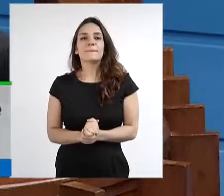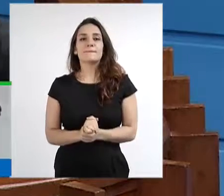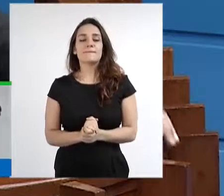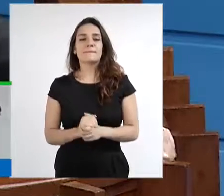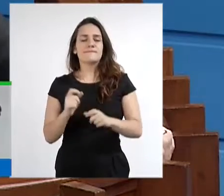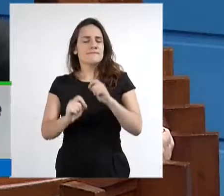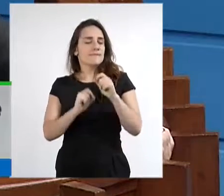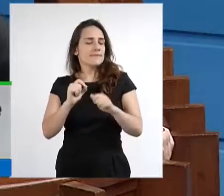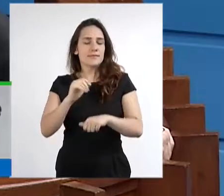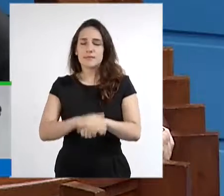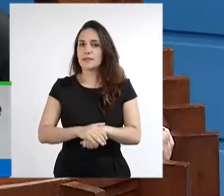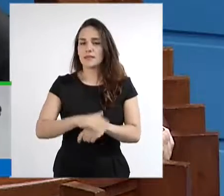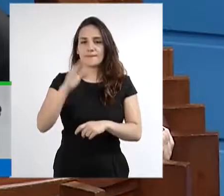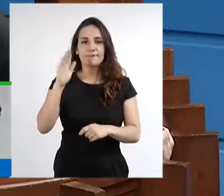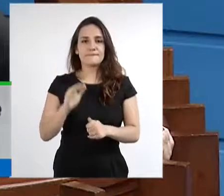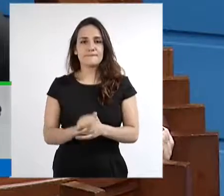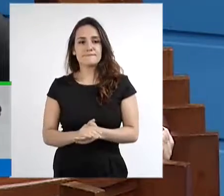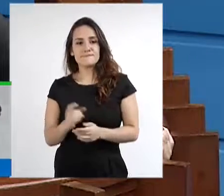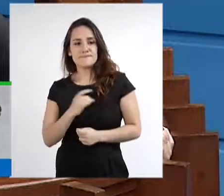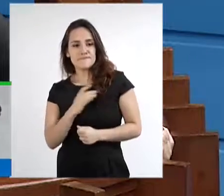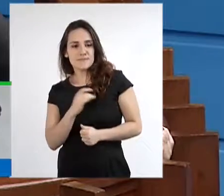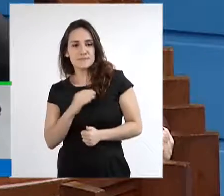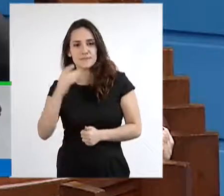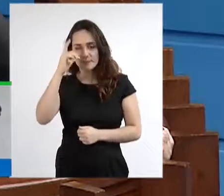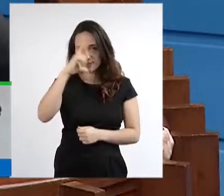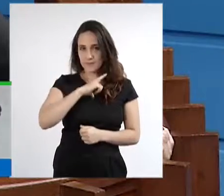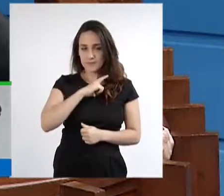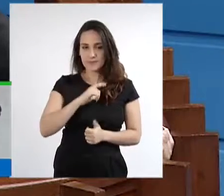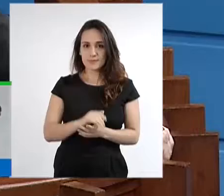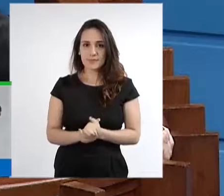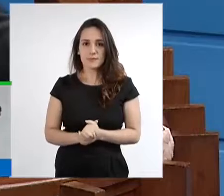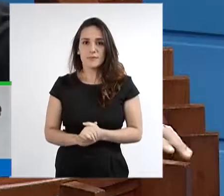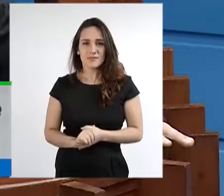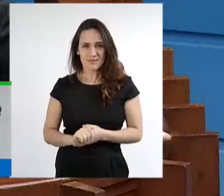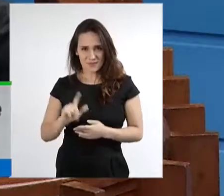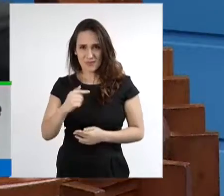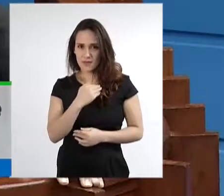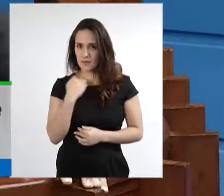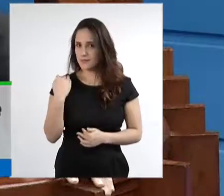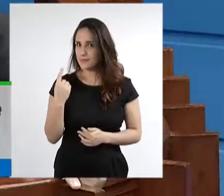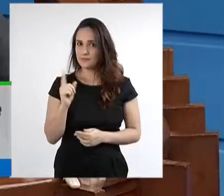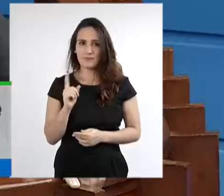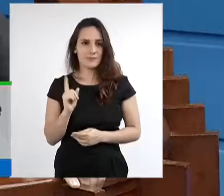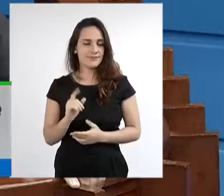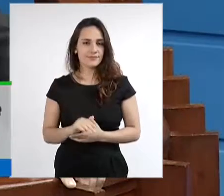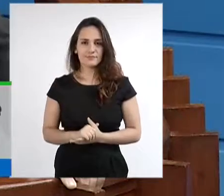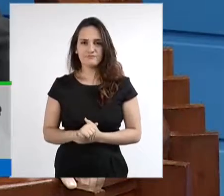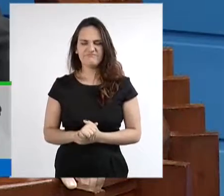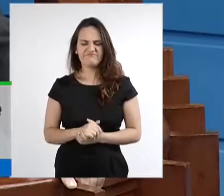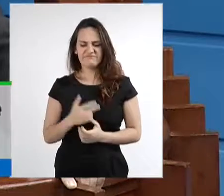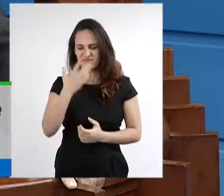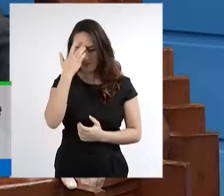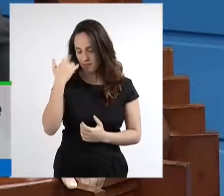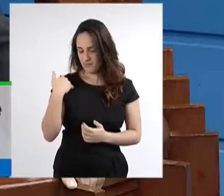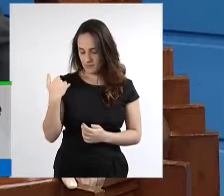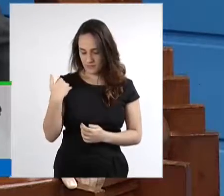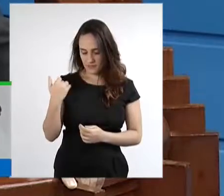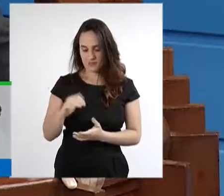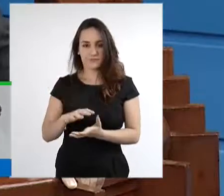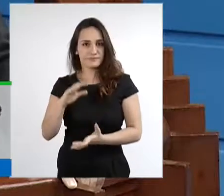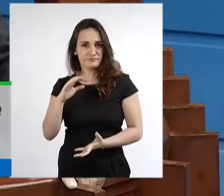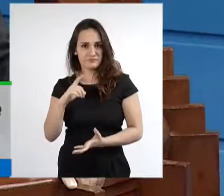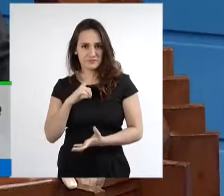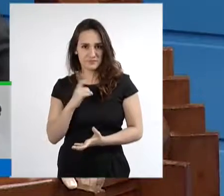maiores medos de uma pessoa idosa não é a morte, mas o grande